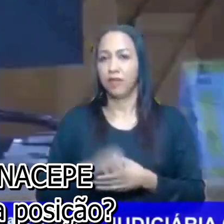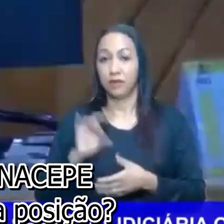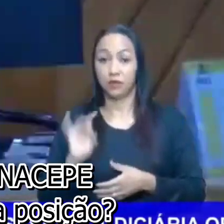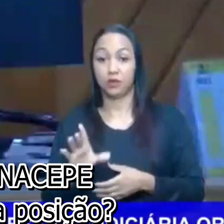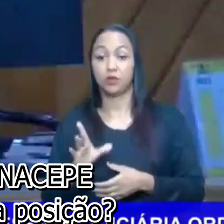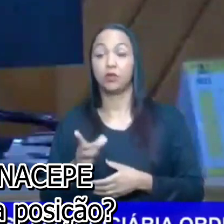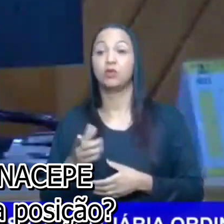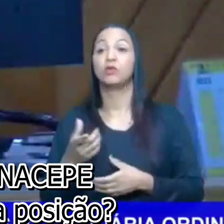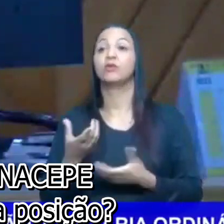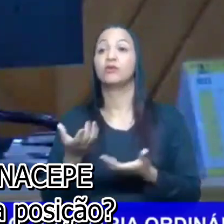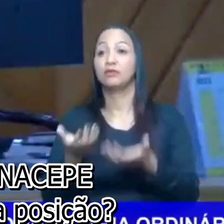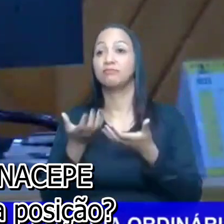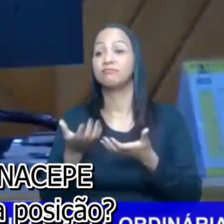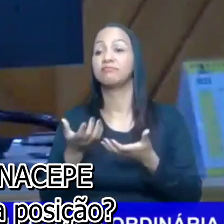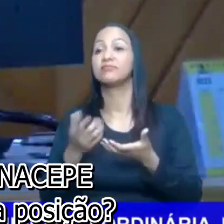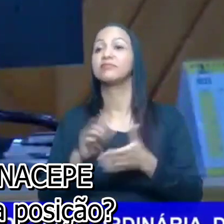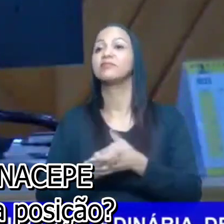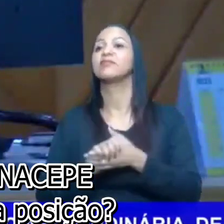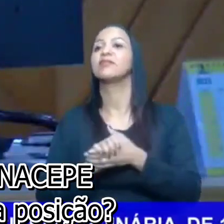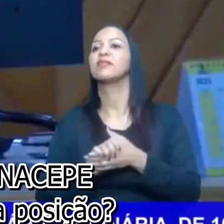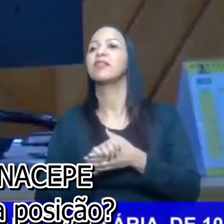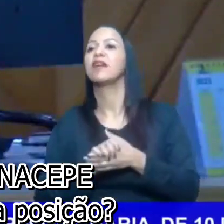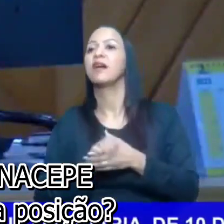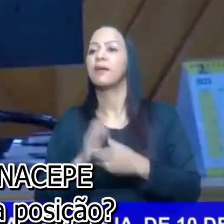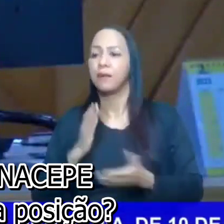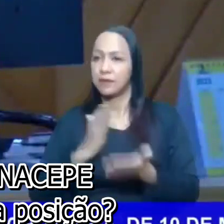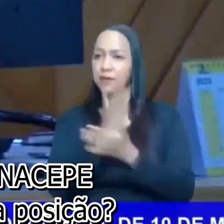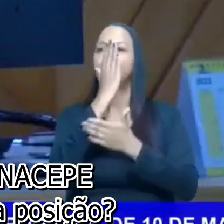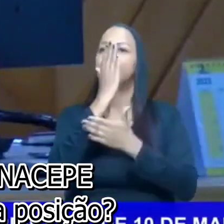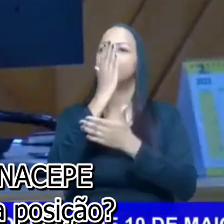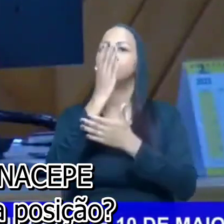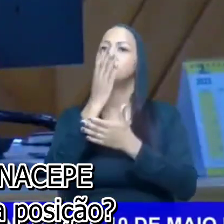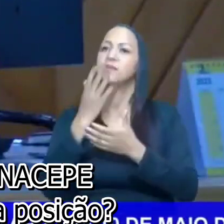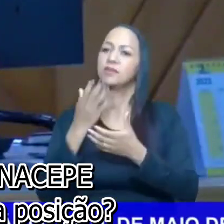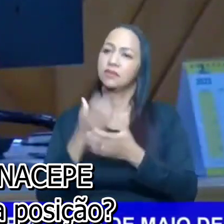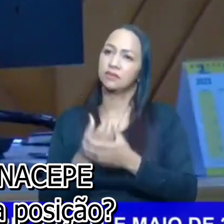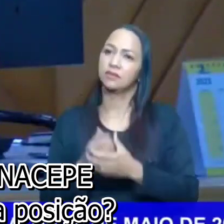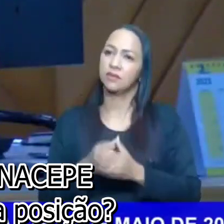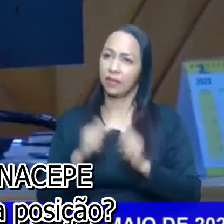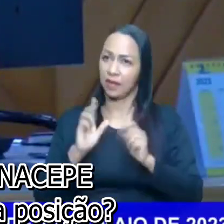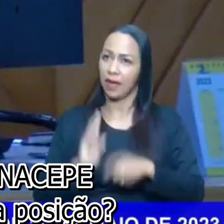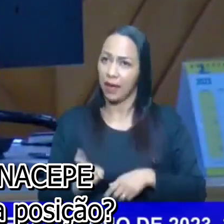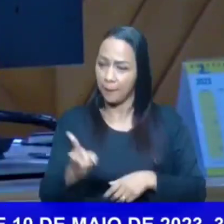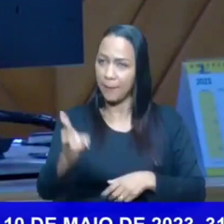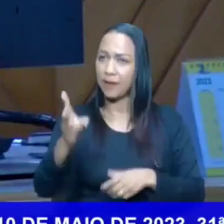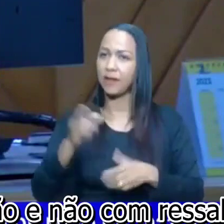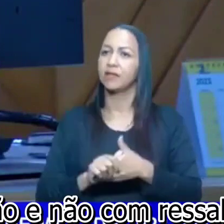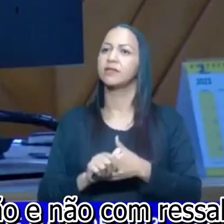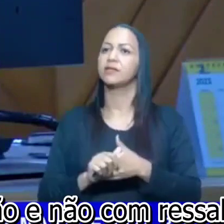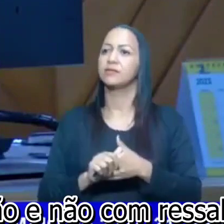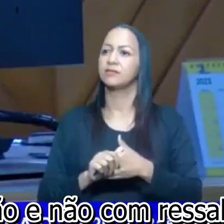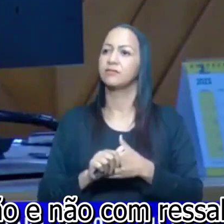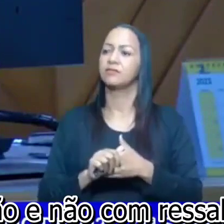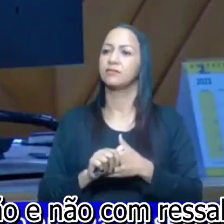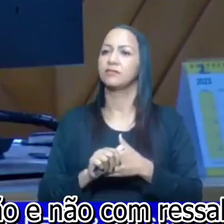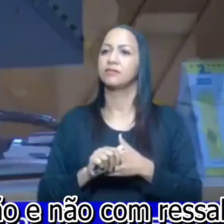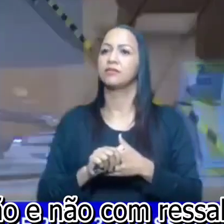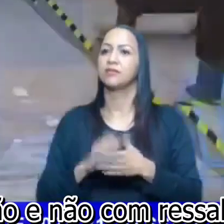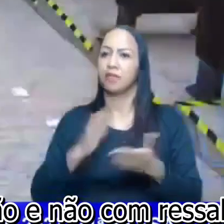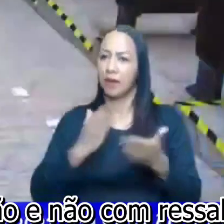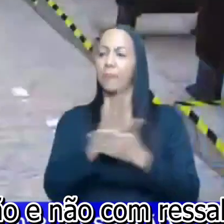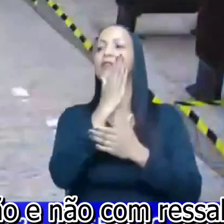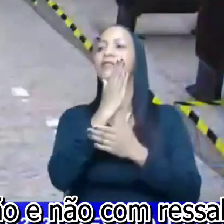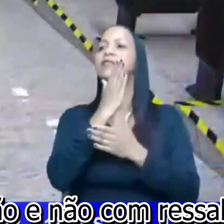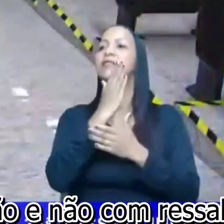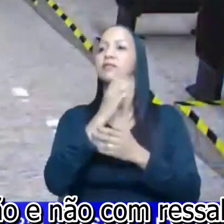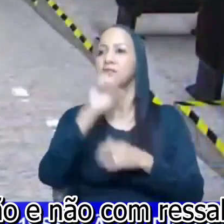Só quero confirmar, porque o NACEP sugeriu a aprovação com ressalvas. É a mesma posição? O Ministério Público está retificando pela